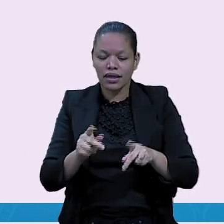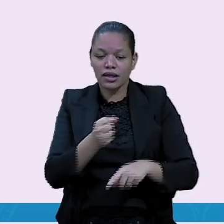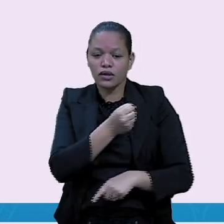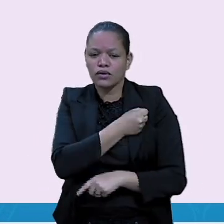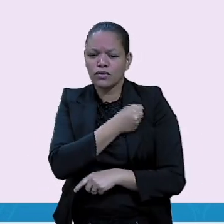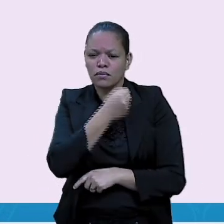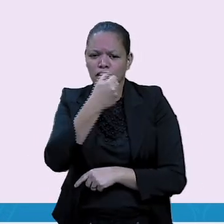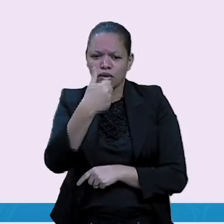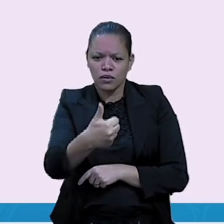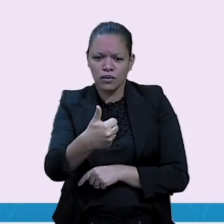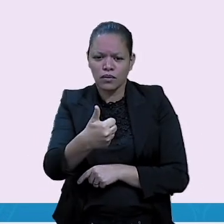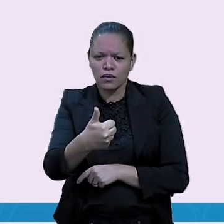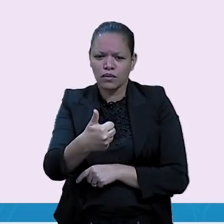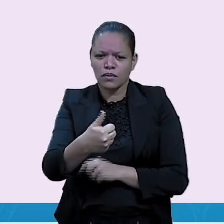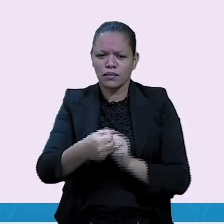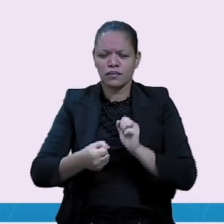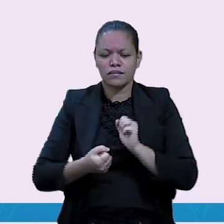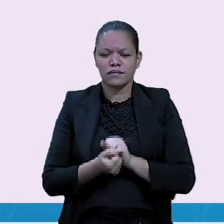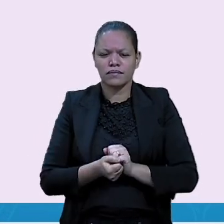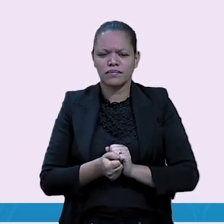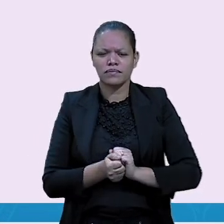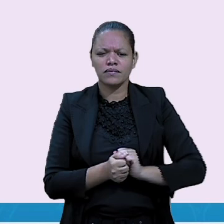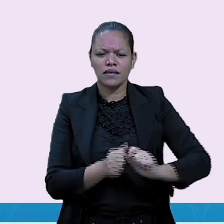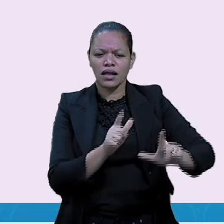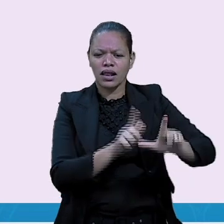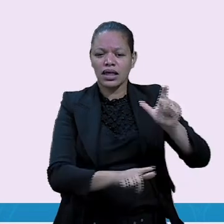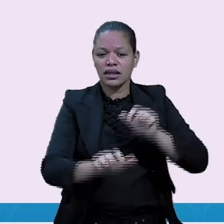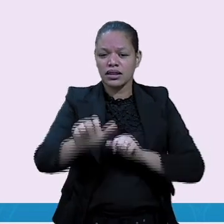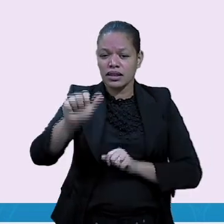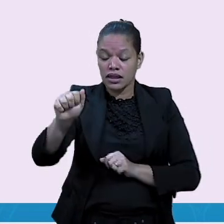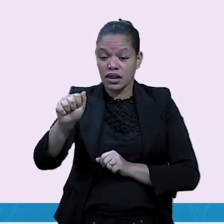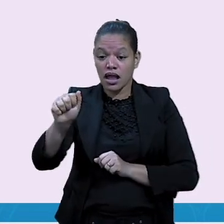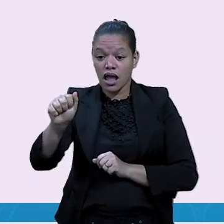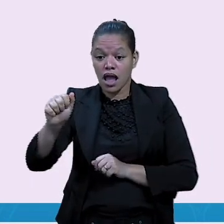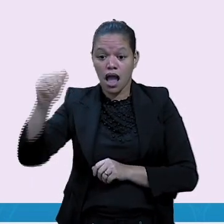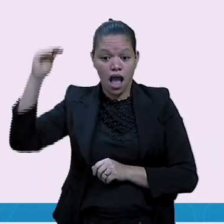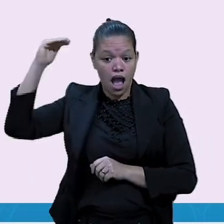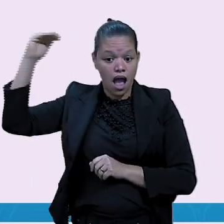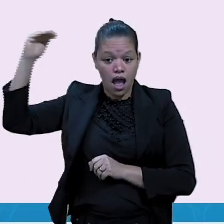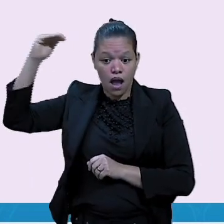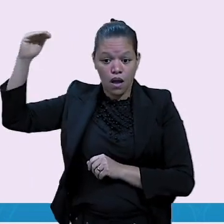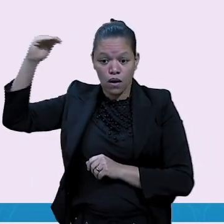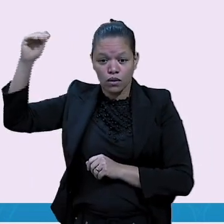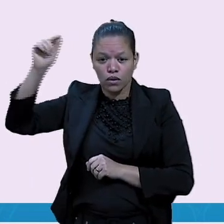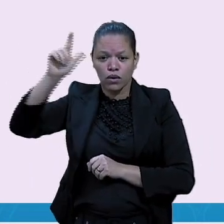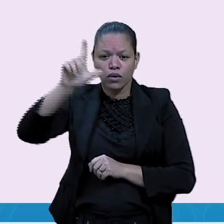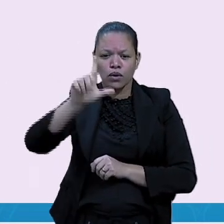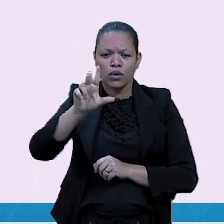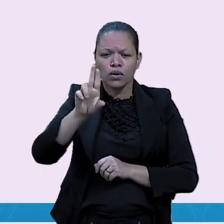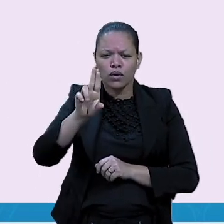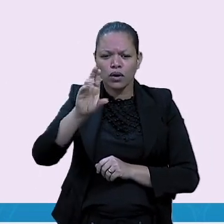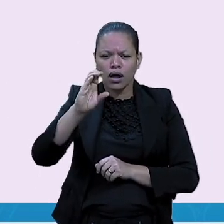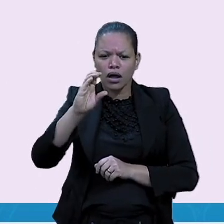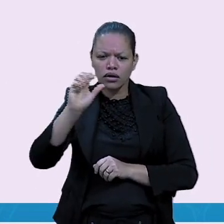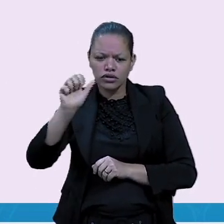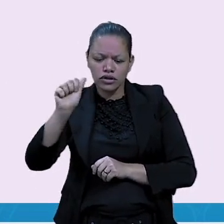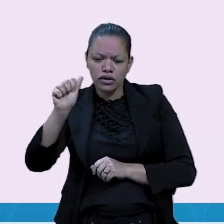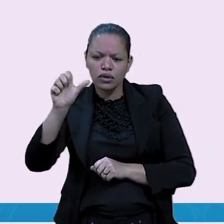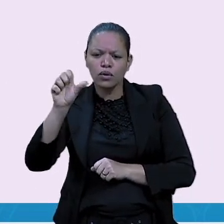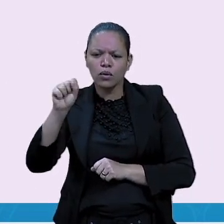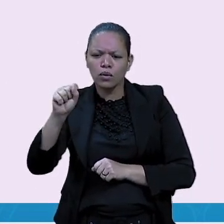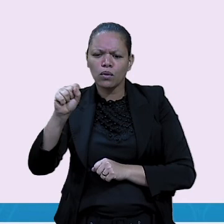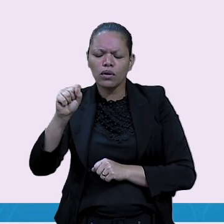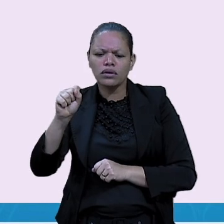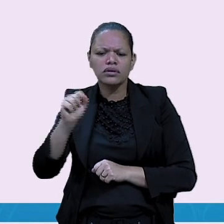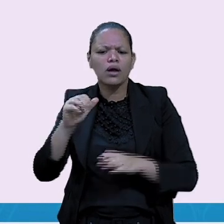Escreva a altura de Lucas em centímetros. Na outra aula a gente aprendeu sobre a leitura do gráfico. Aqui a gente tem um